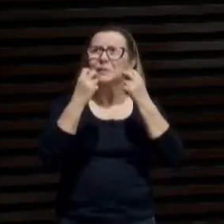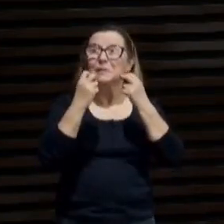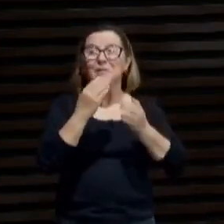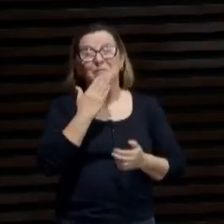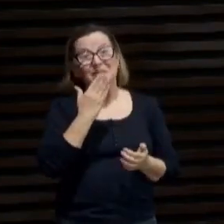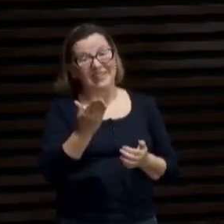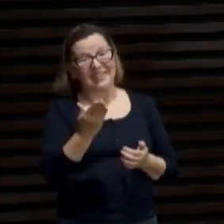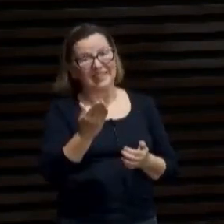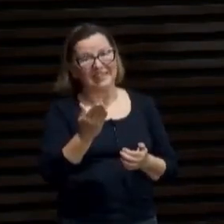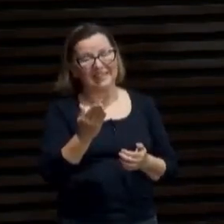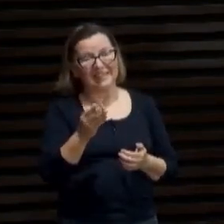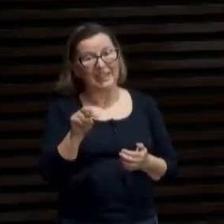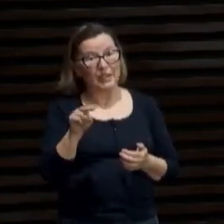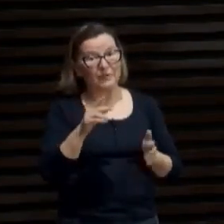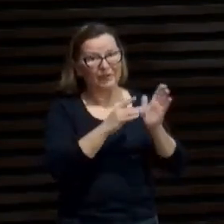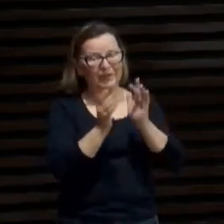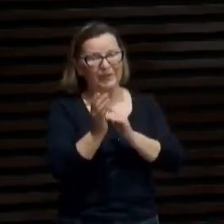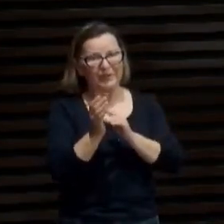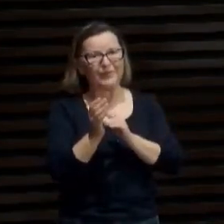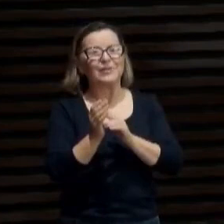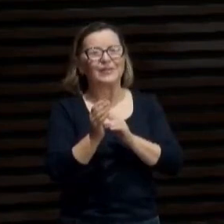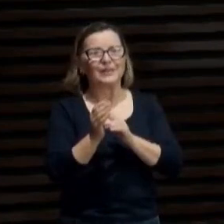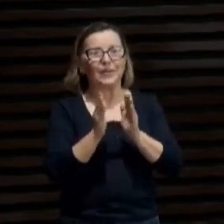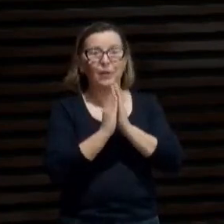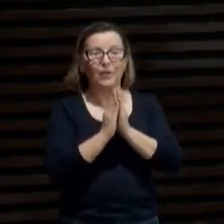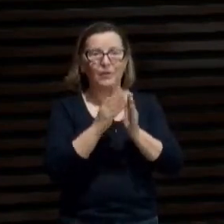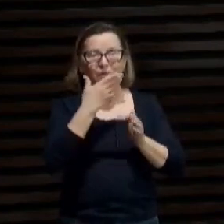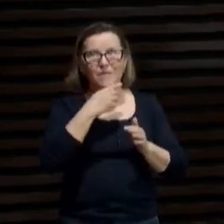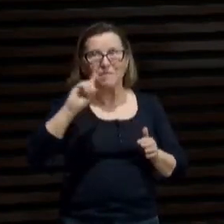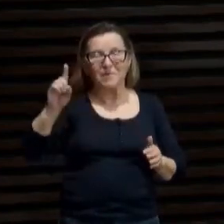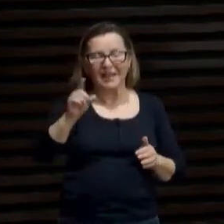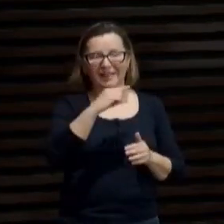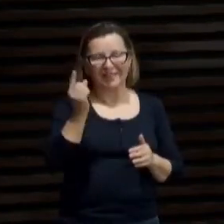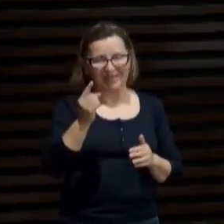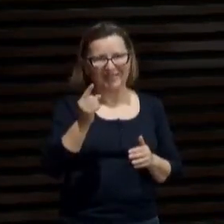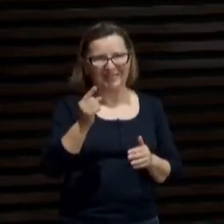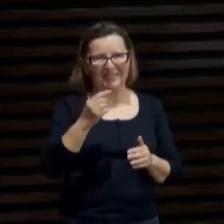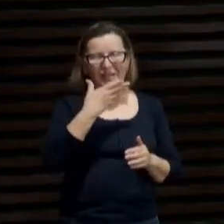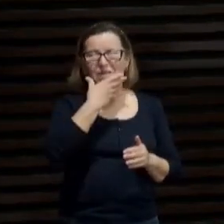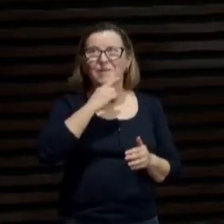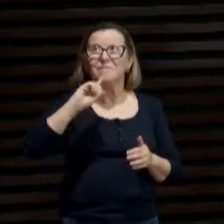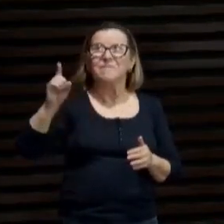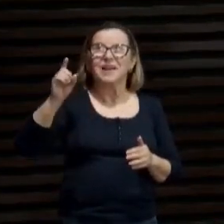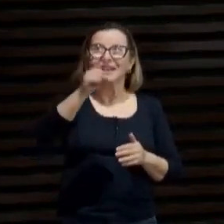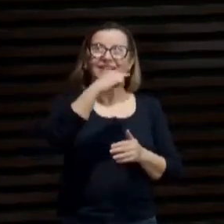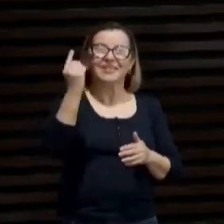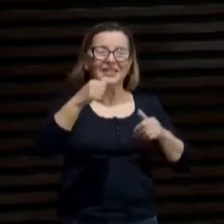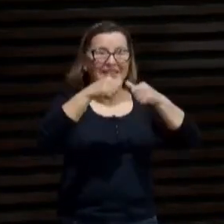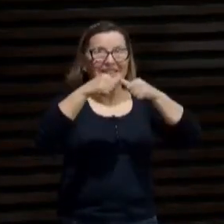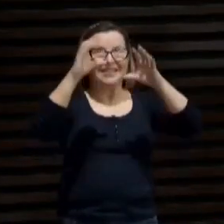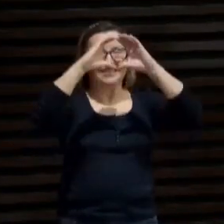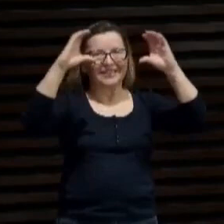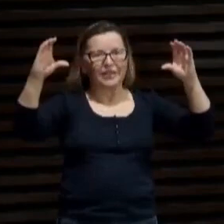orou no Pai Nosso, né? Ele começa adorando. Pai nosso que estás nos céus. Nós temos um